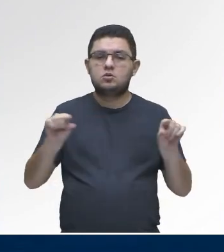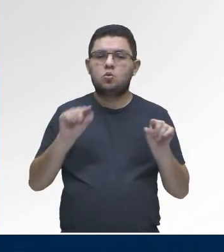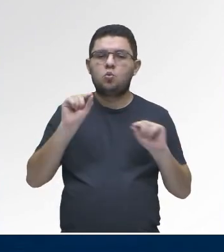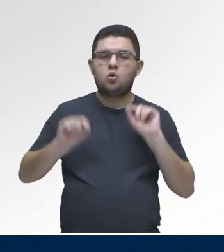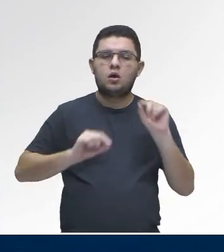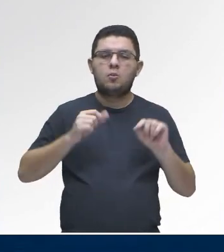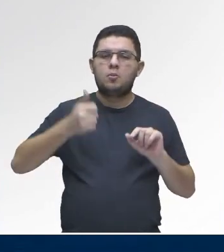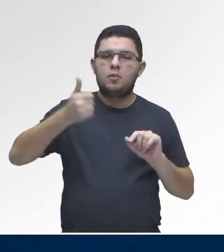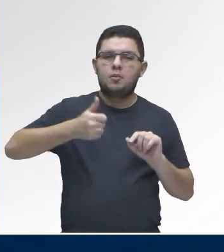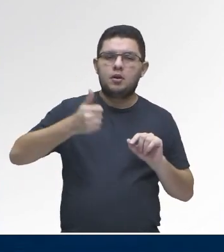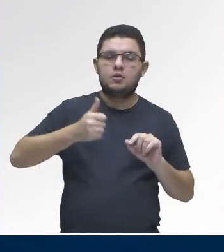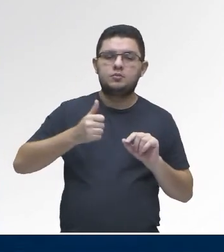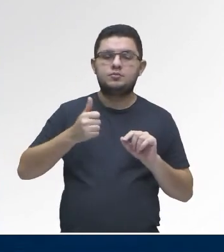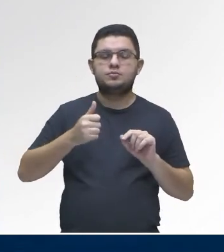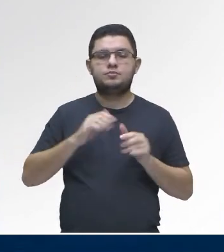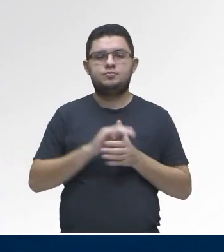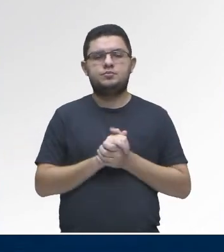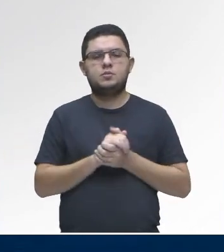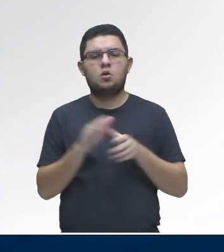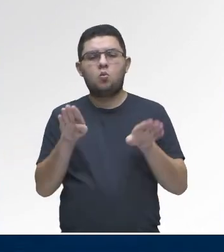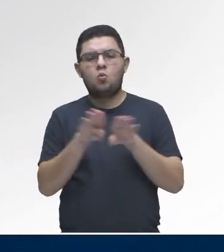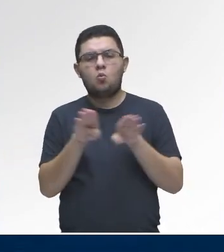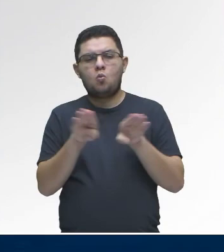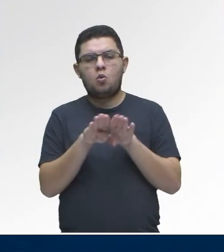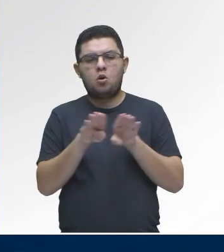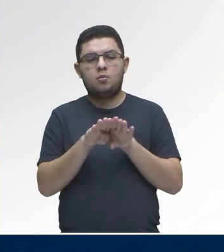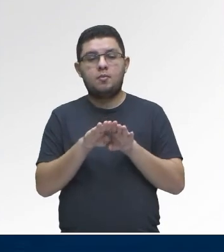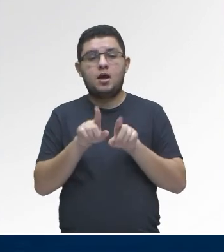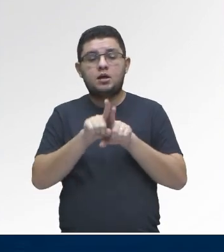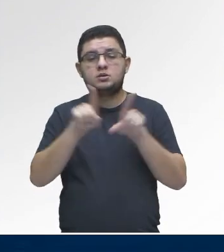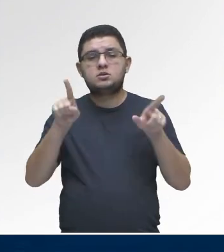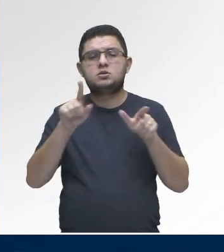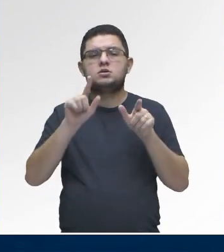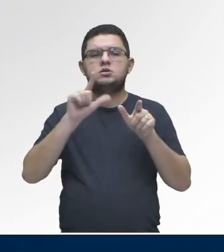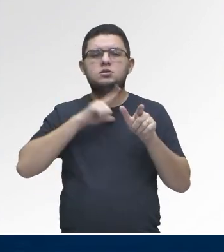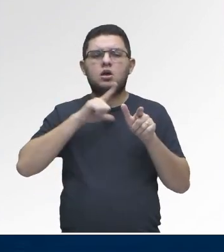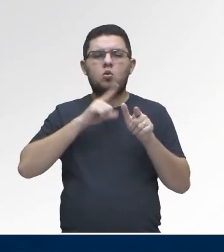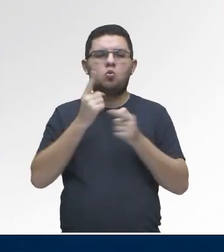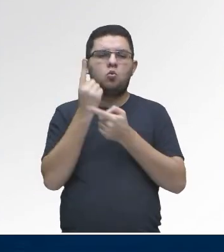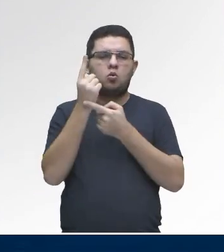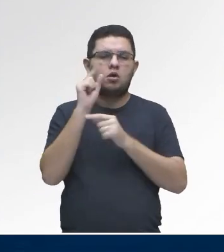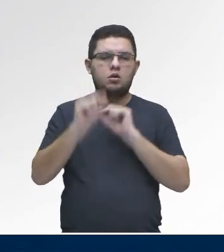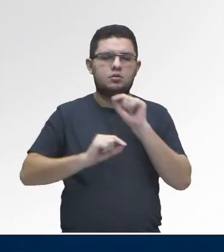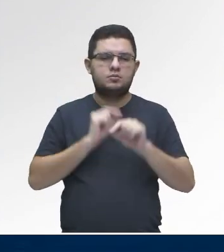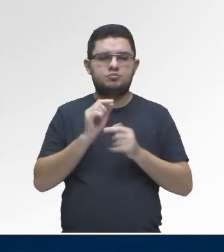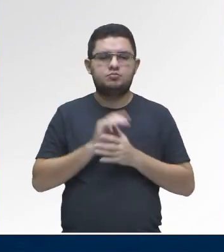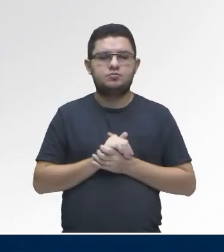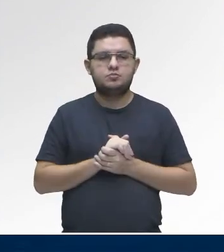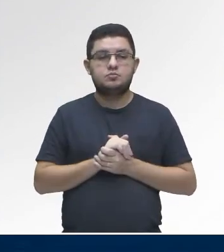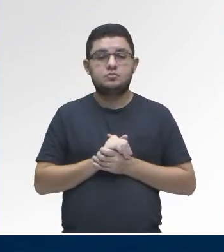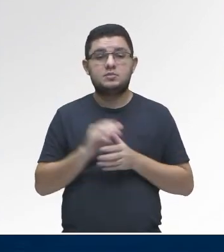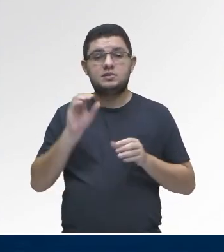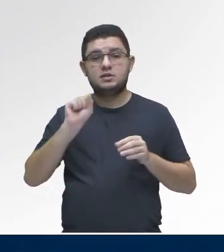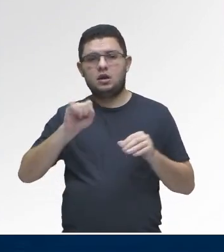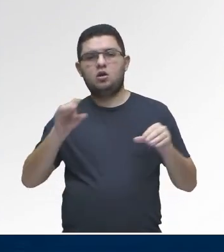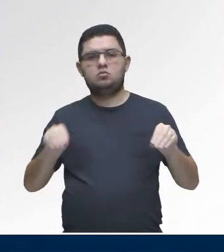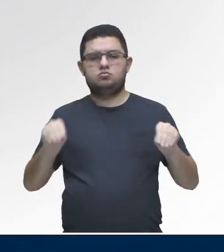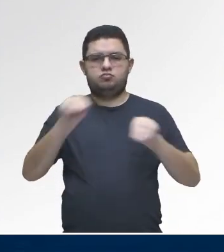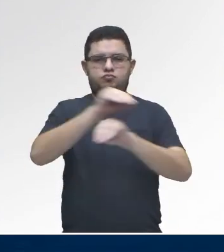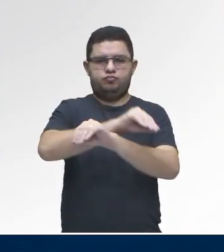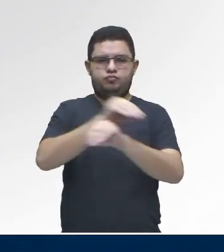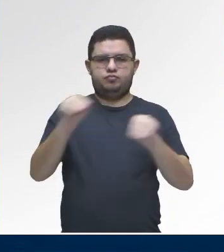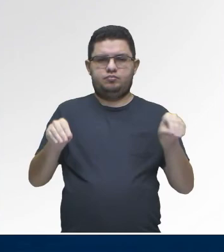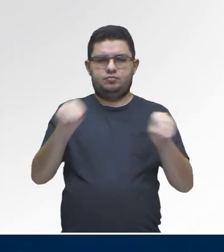lado antes do igual. Só que tem uma coisa, né? Quando eles mudam de lado,